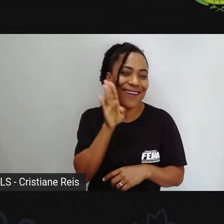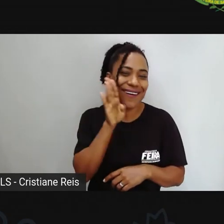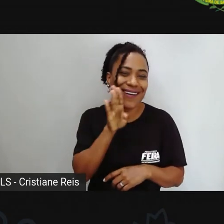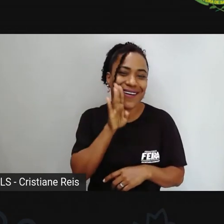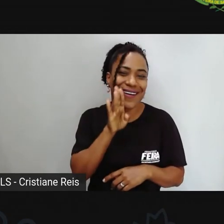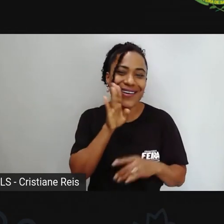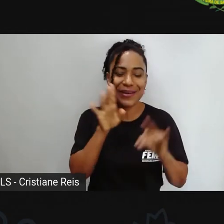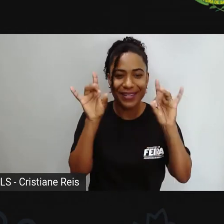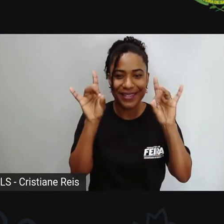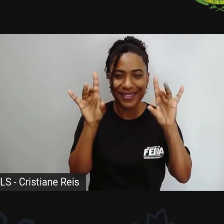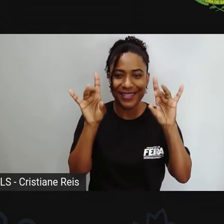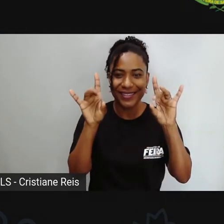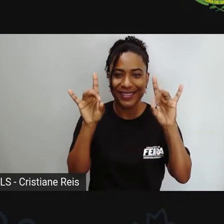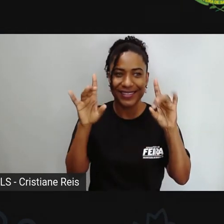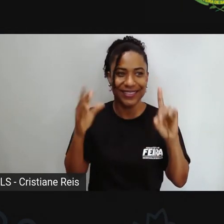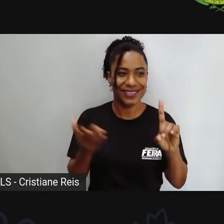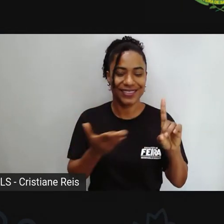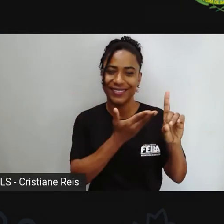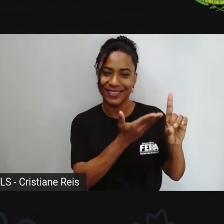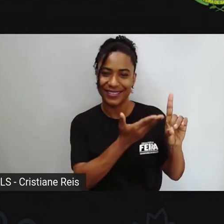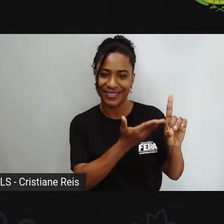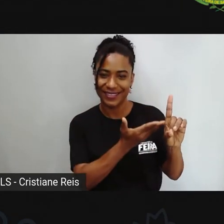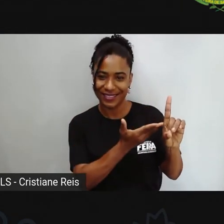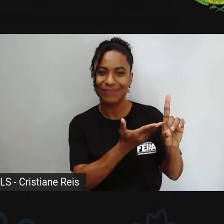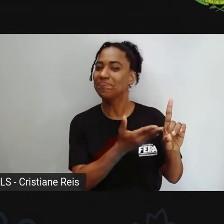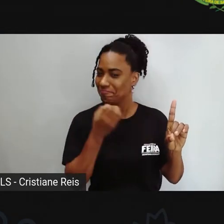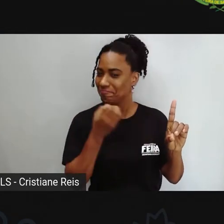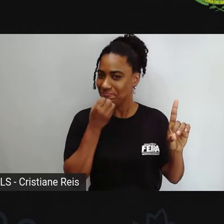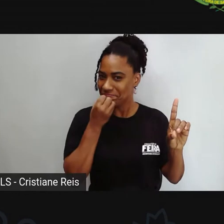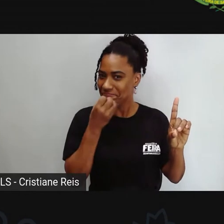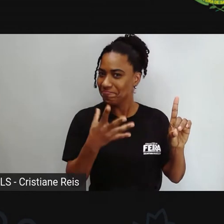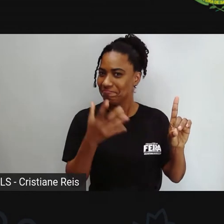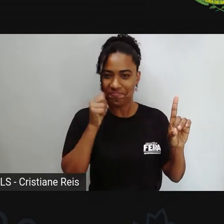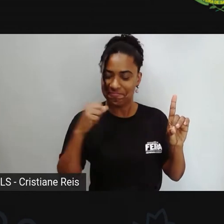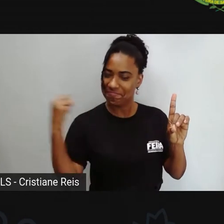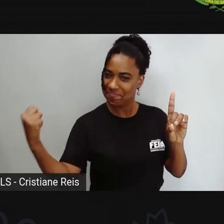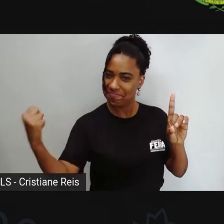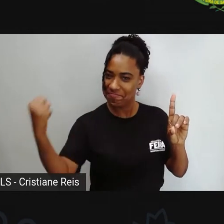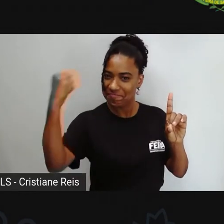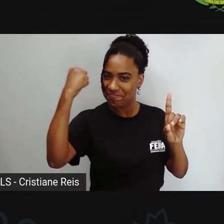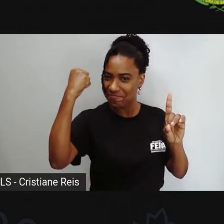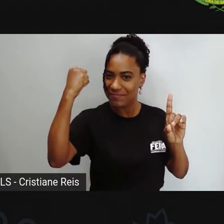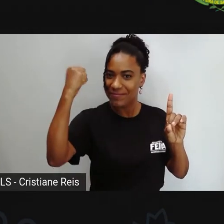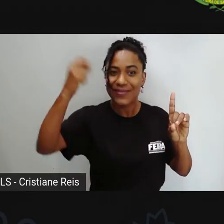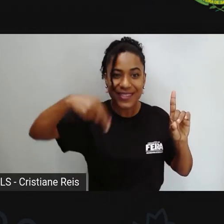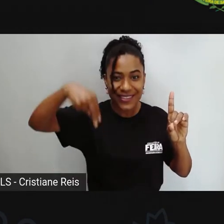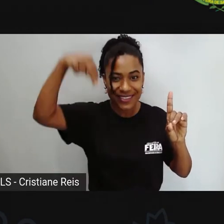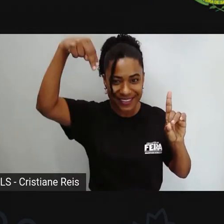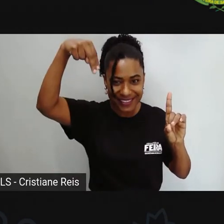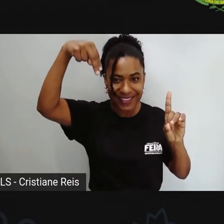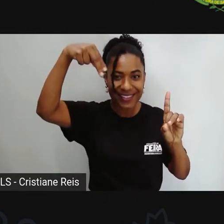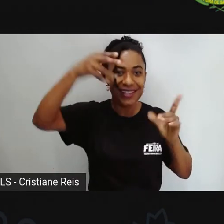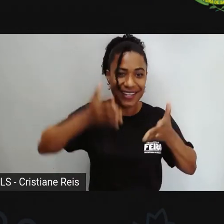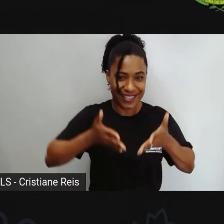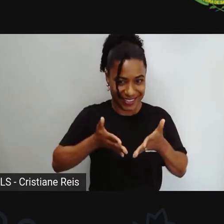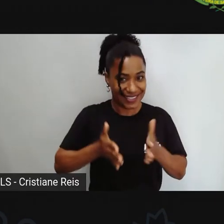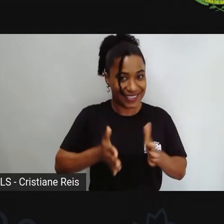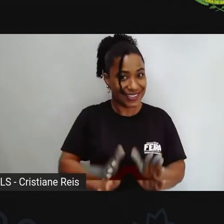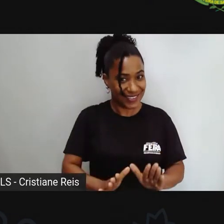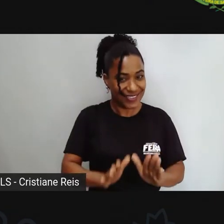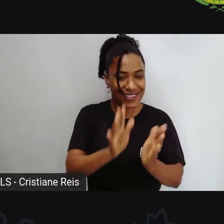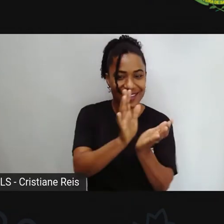para vocês uma convidada retada, mulher nordestina, nasceu lá em Caruaru, Pernambuco.